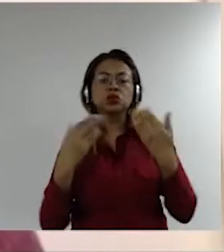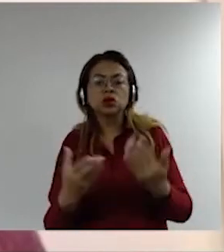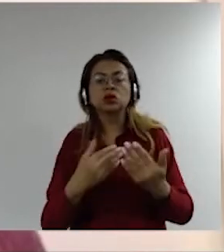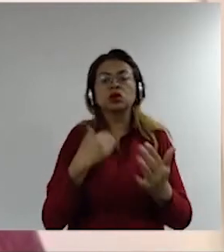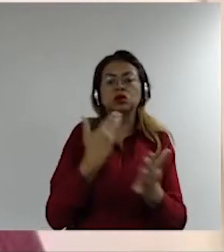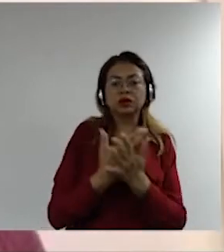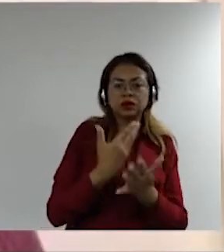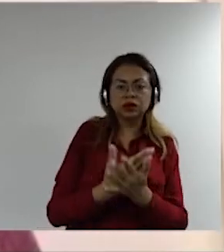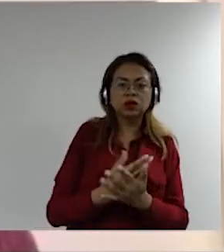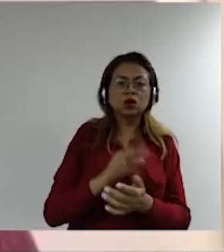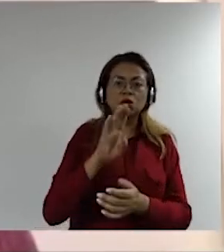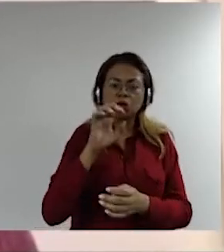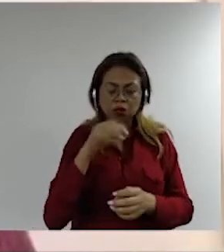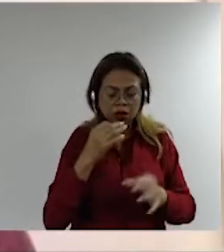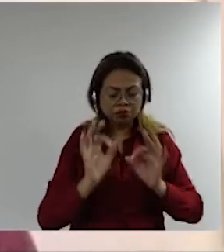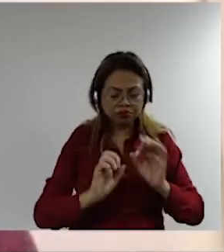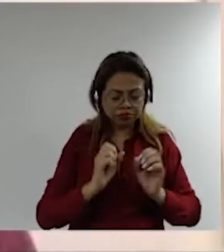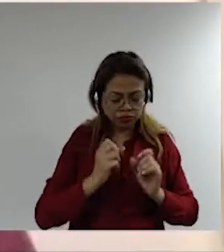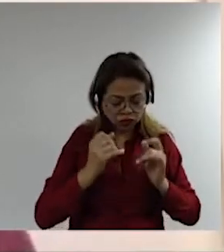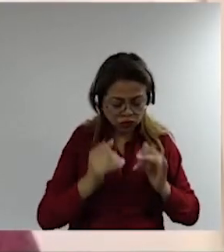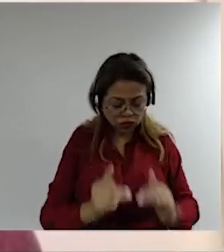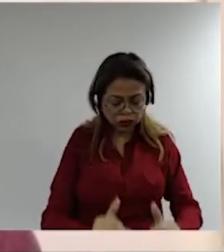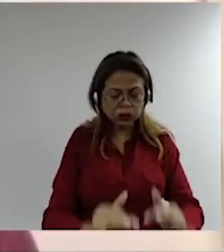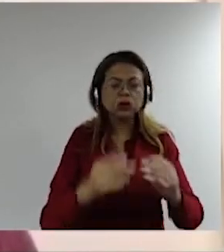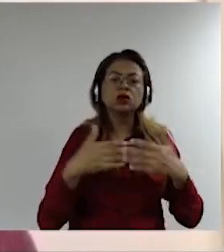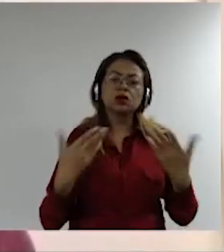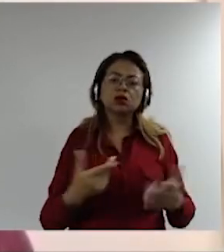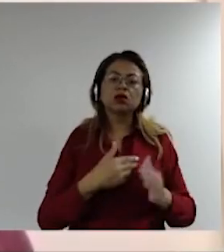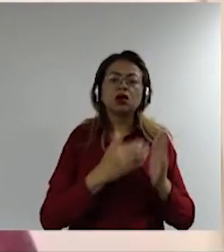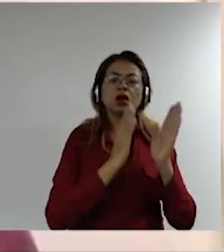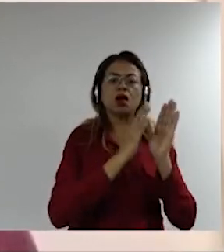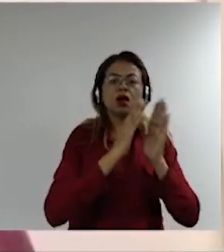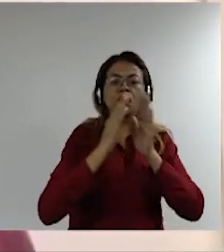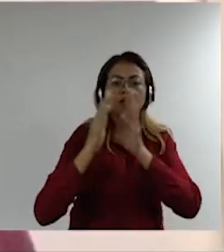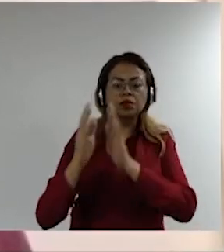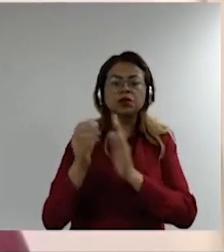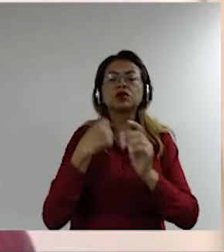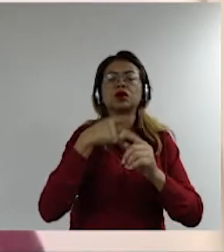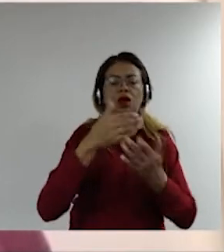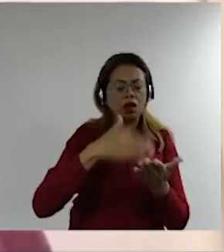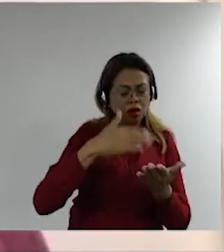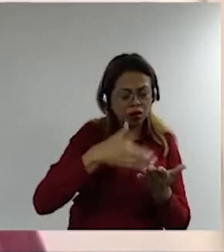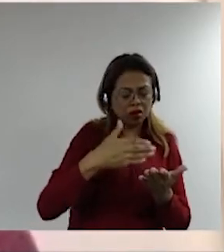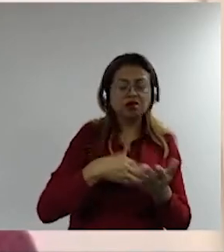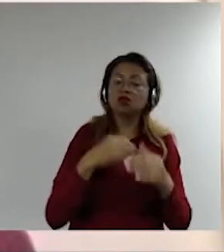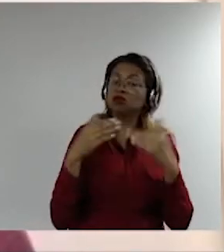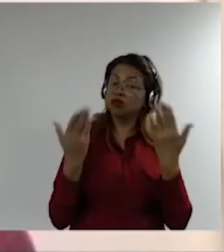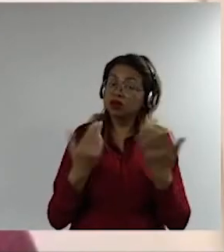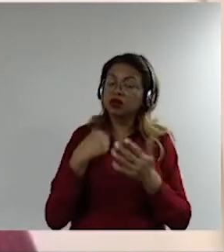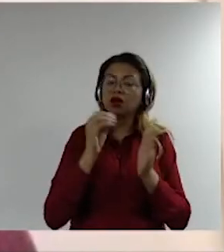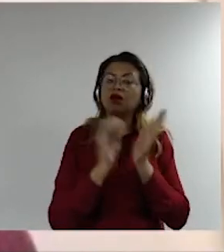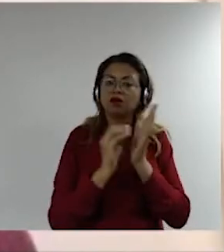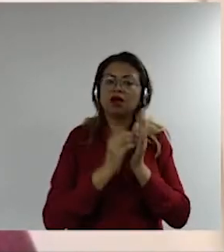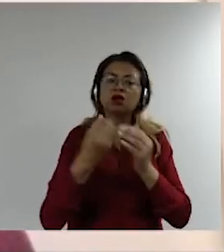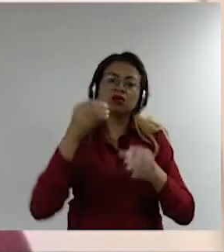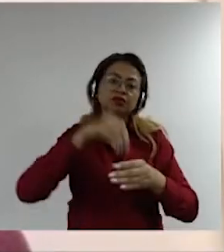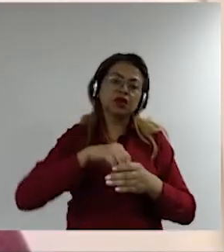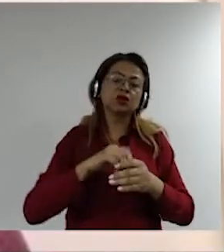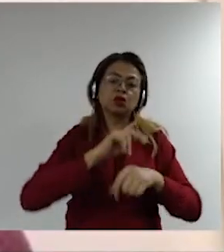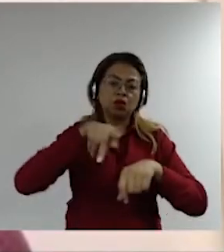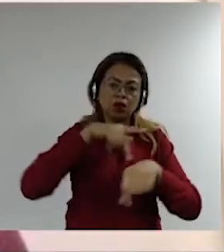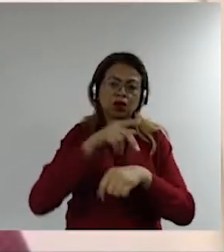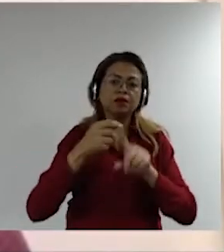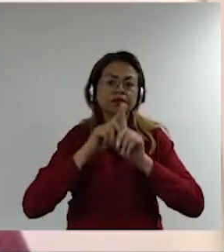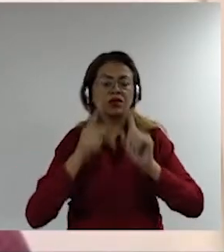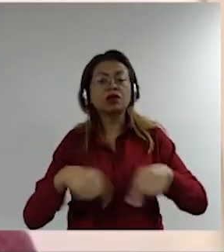dever de casa bem concebido, não é? Acesso a livros e bibliotecas, que é uma coisa que falta muito ao país, não é? E, obviamente, tecnologias, começar